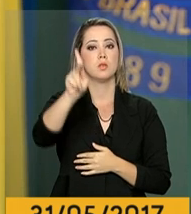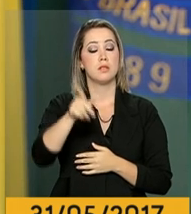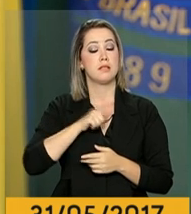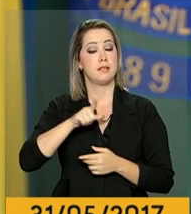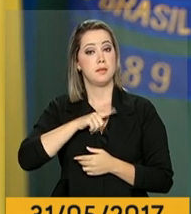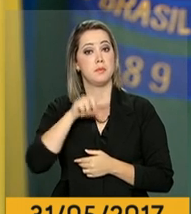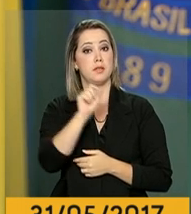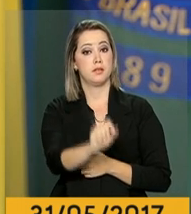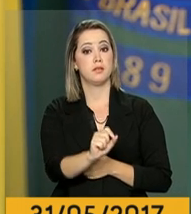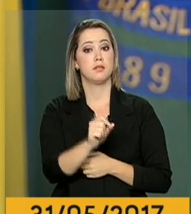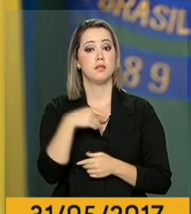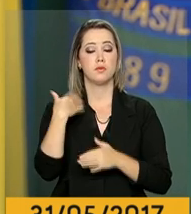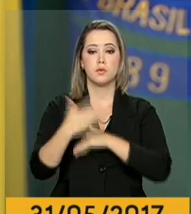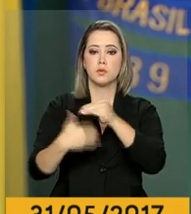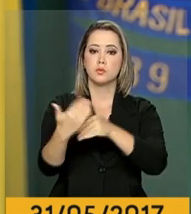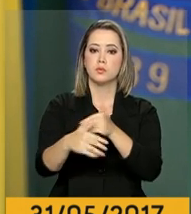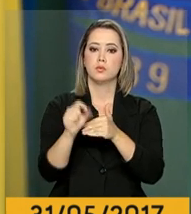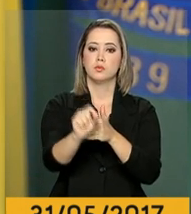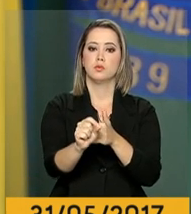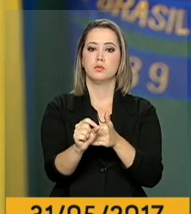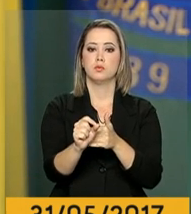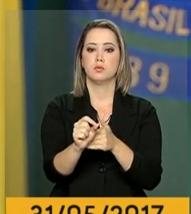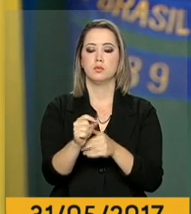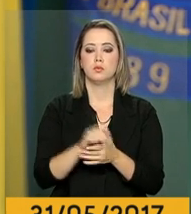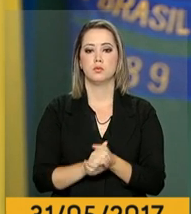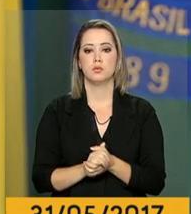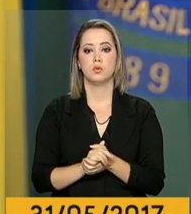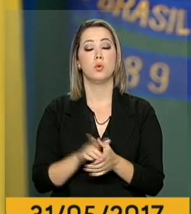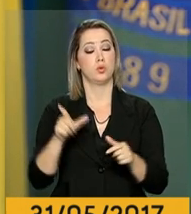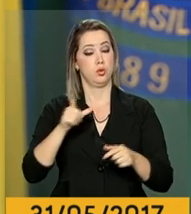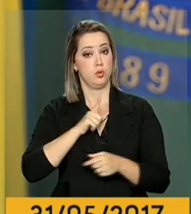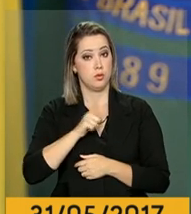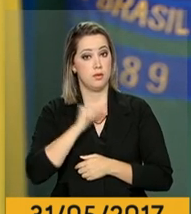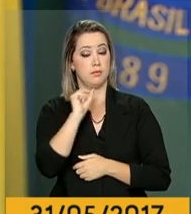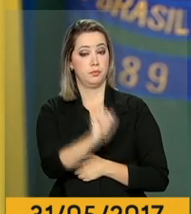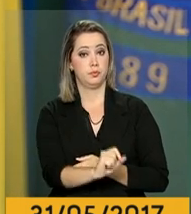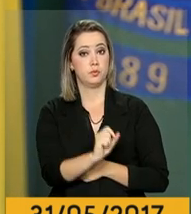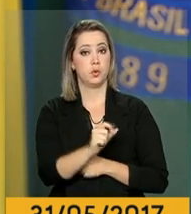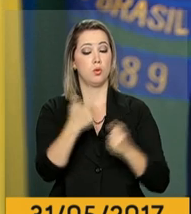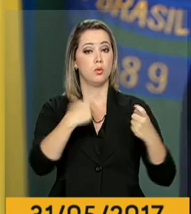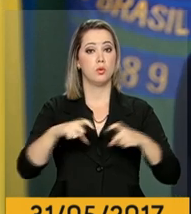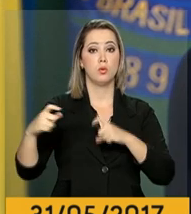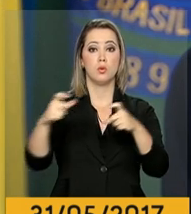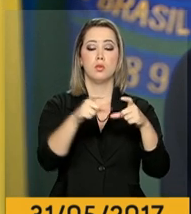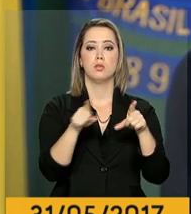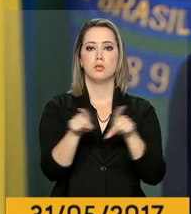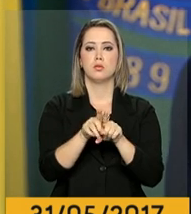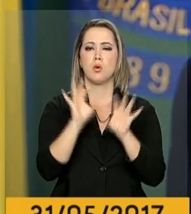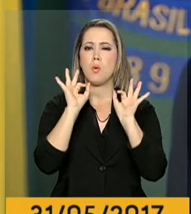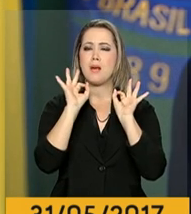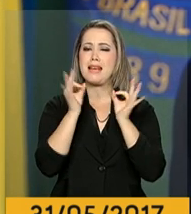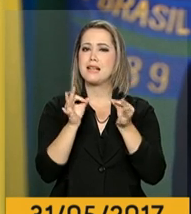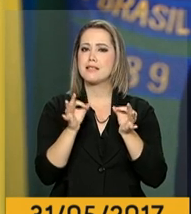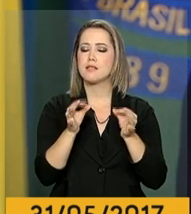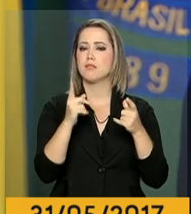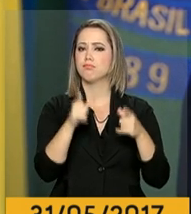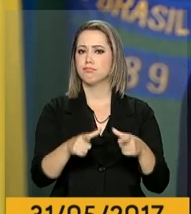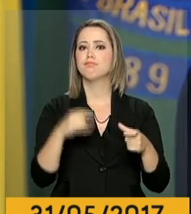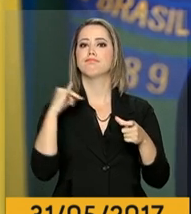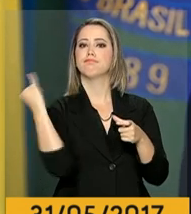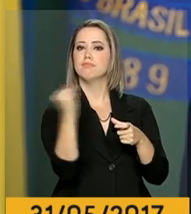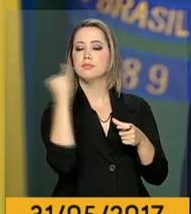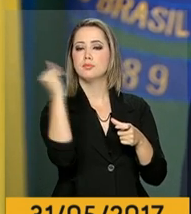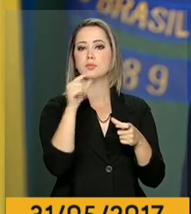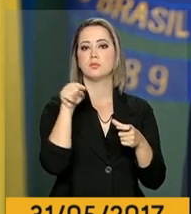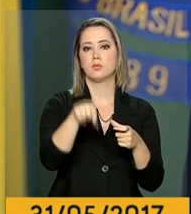ocupou e continua a ocupar lugar central